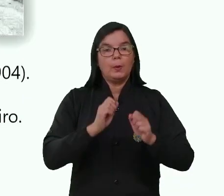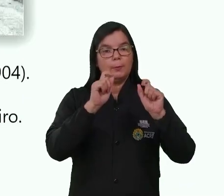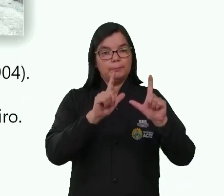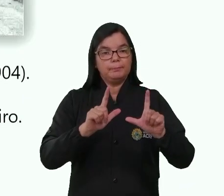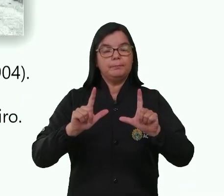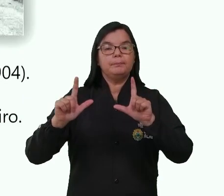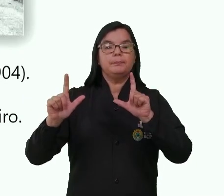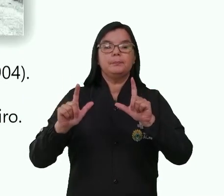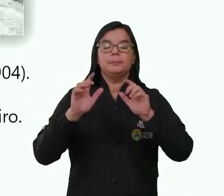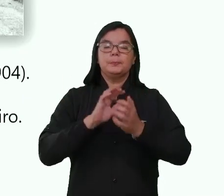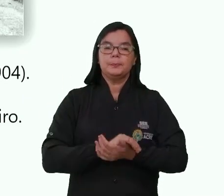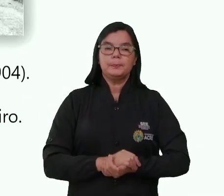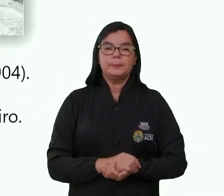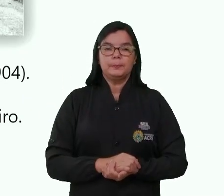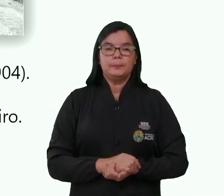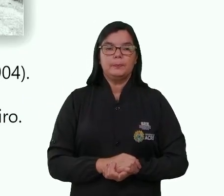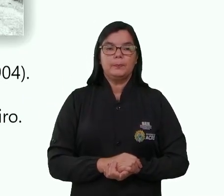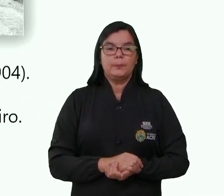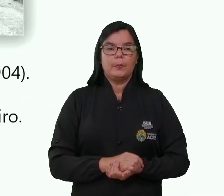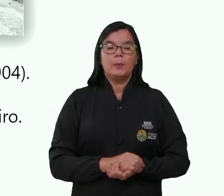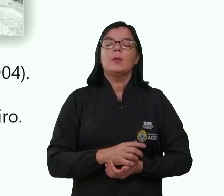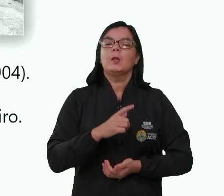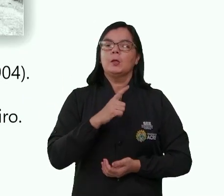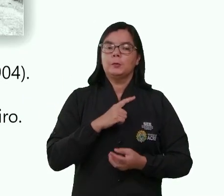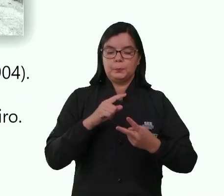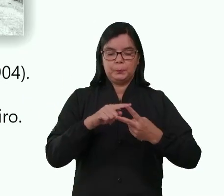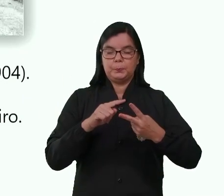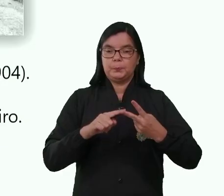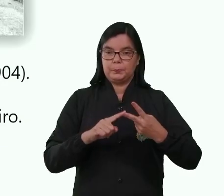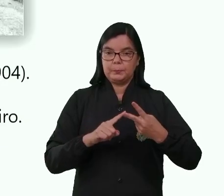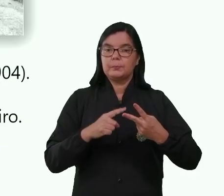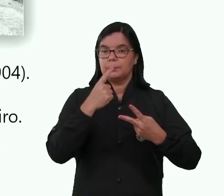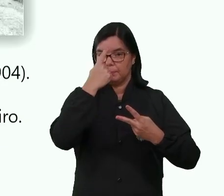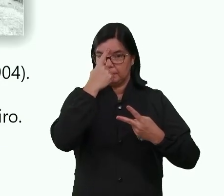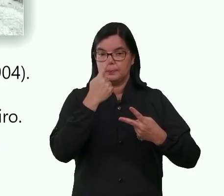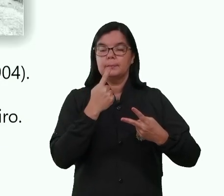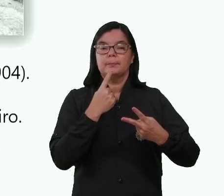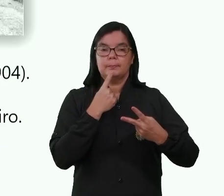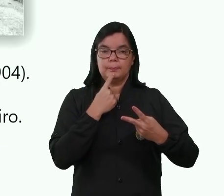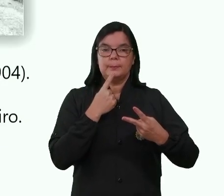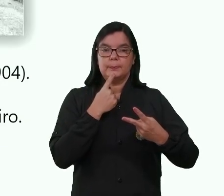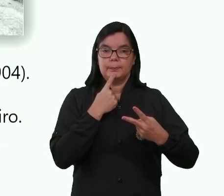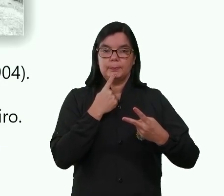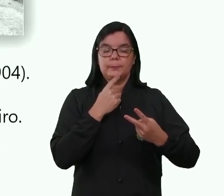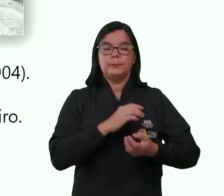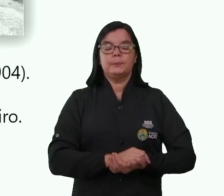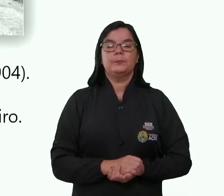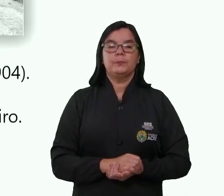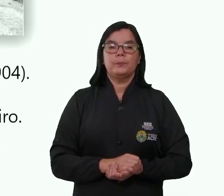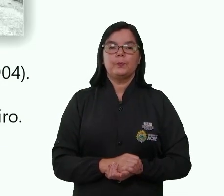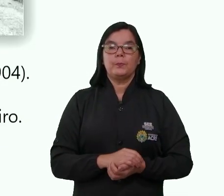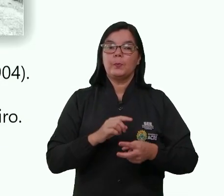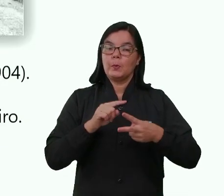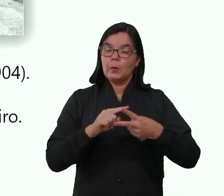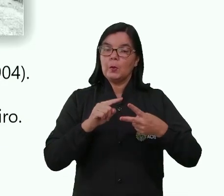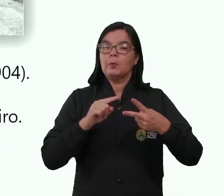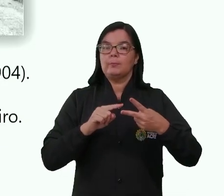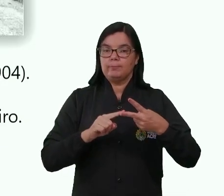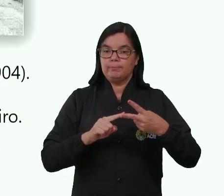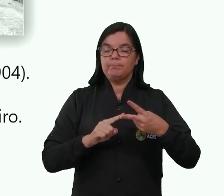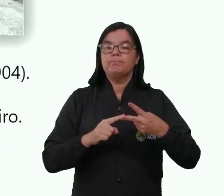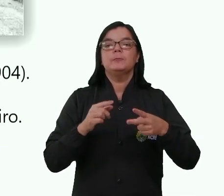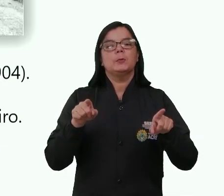mais algumas informações. Nós temos aqui duas imagens, que são duas imagens